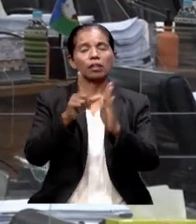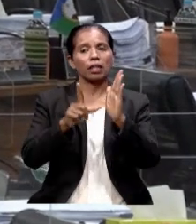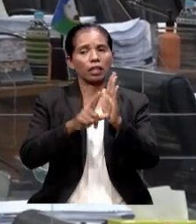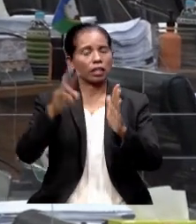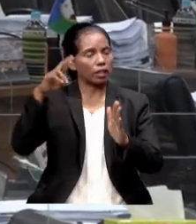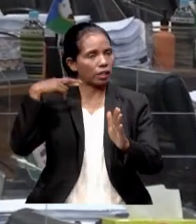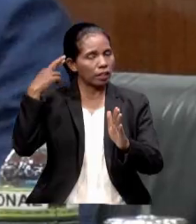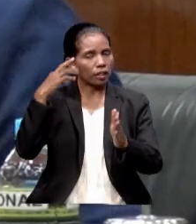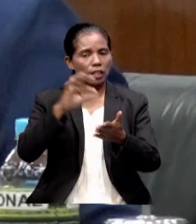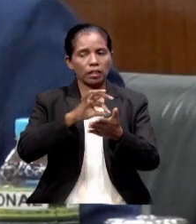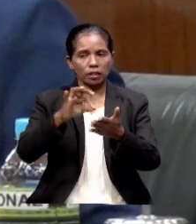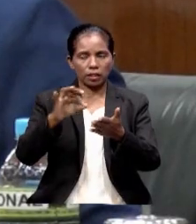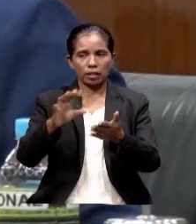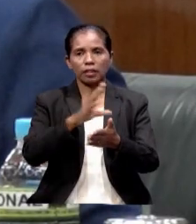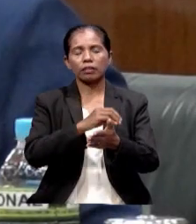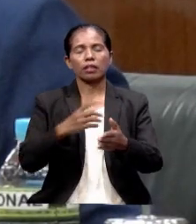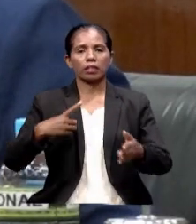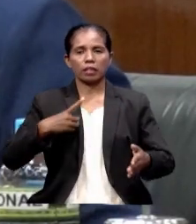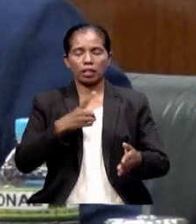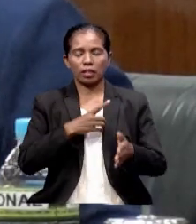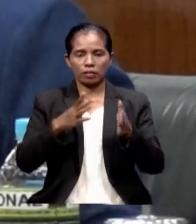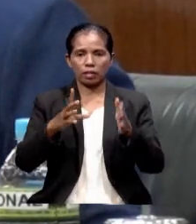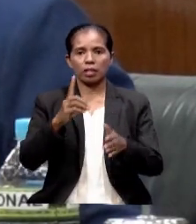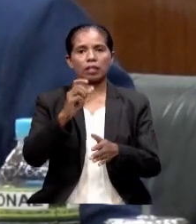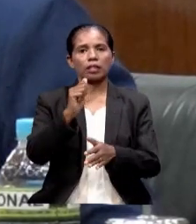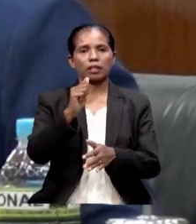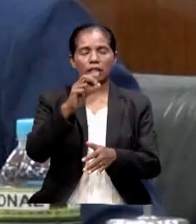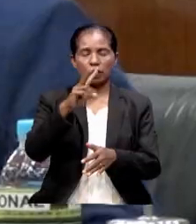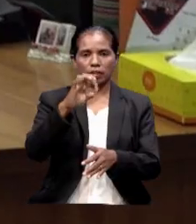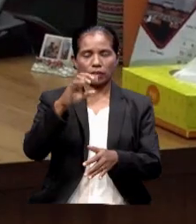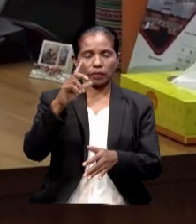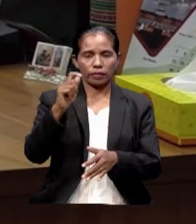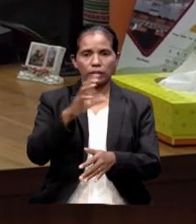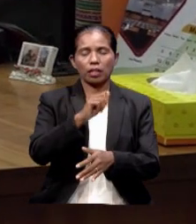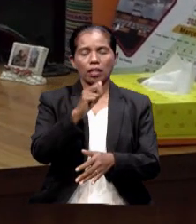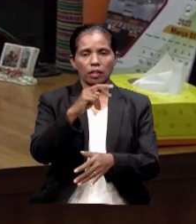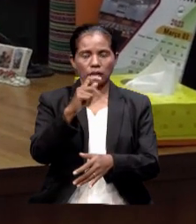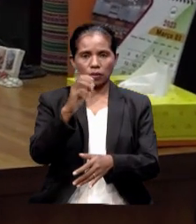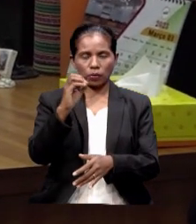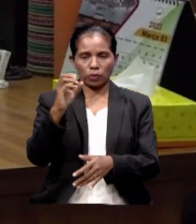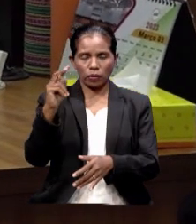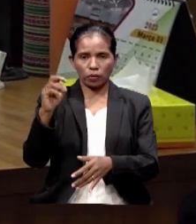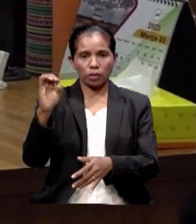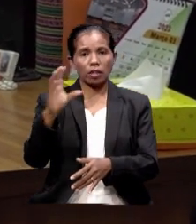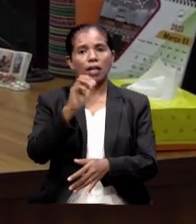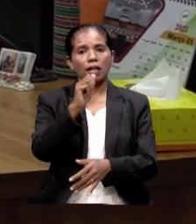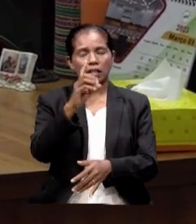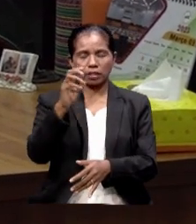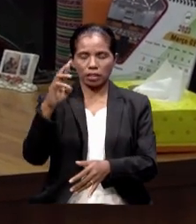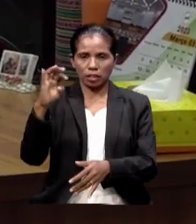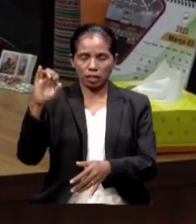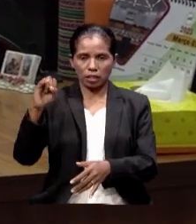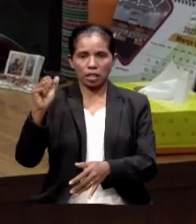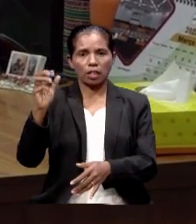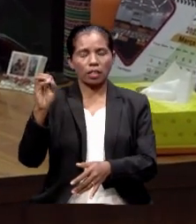né? Assina Rússi, proponente deputado David Dias Ximenes, Antônio Verdial, Adriano do Nascimento, Joaquim dos